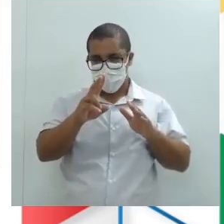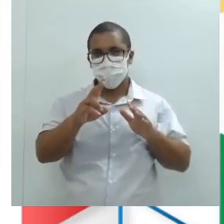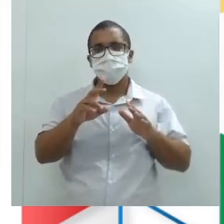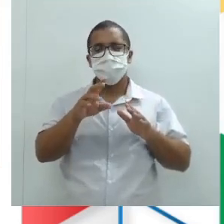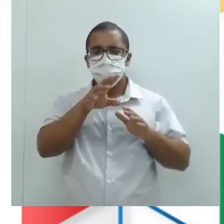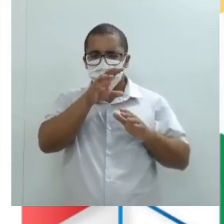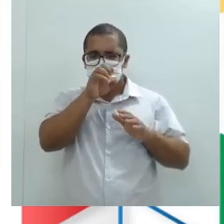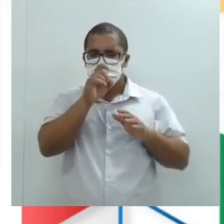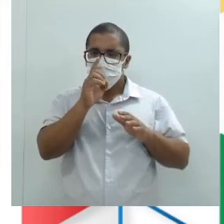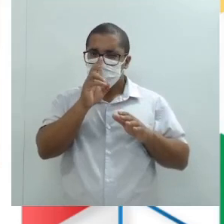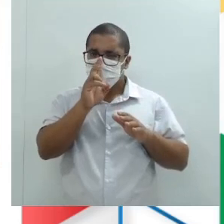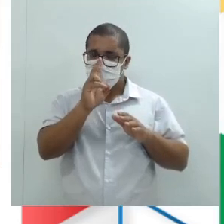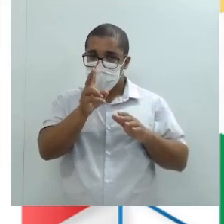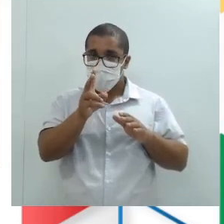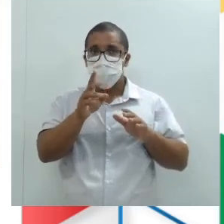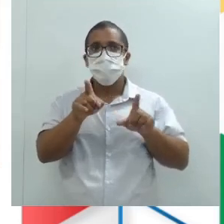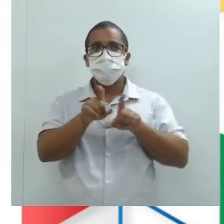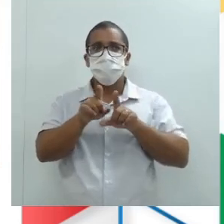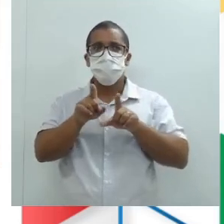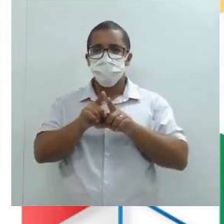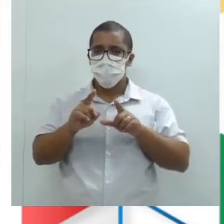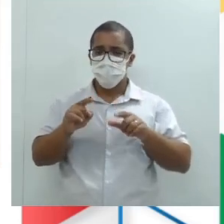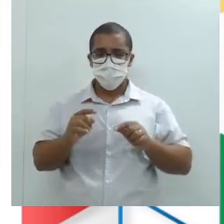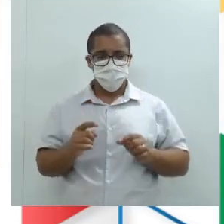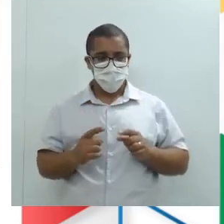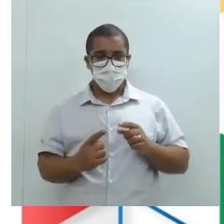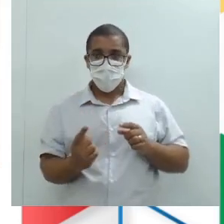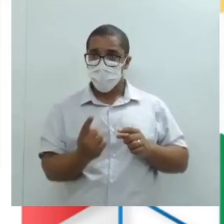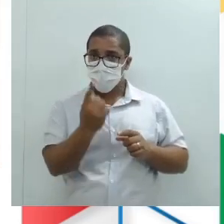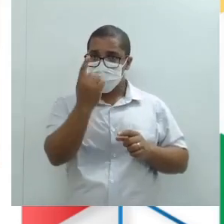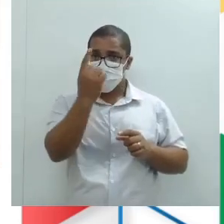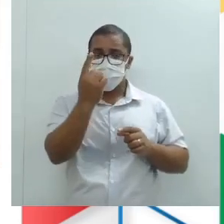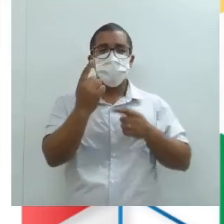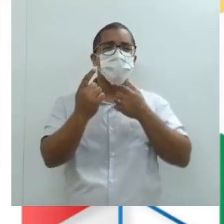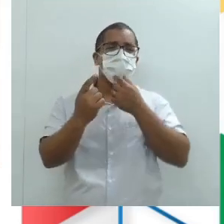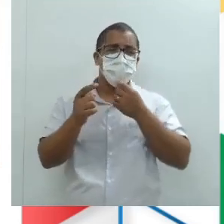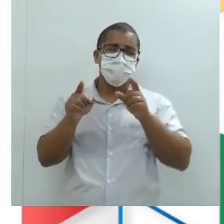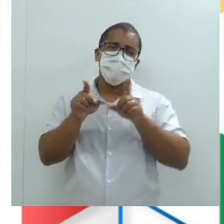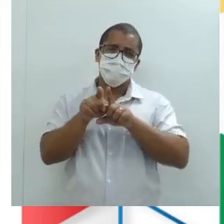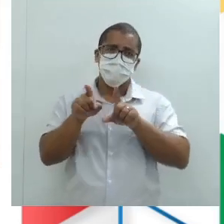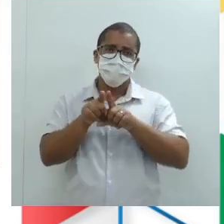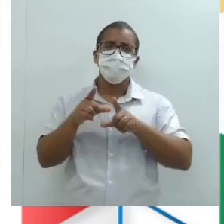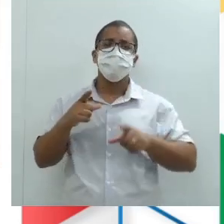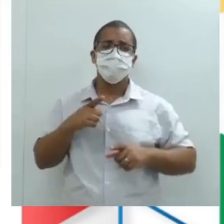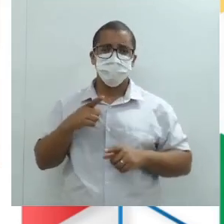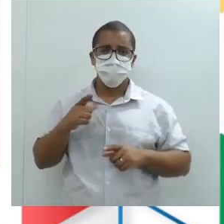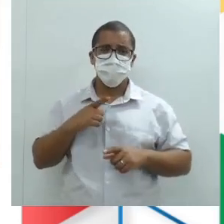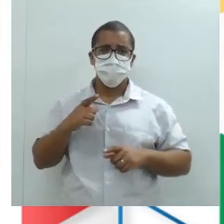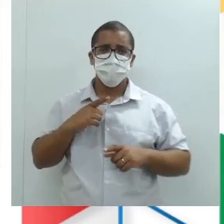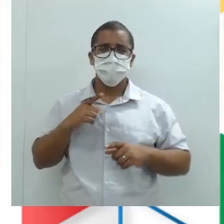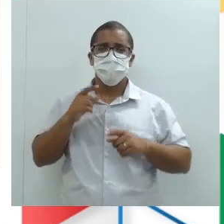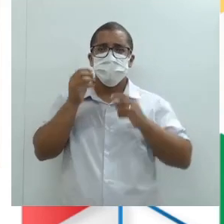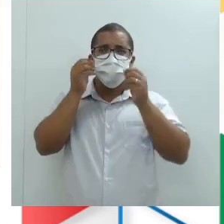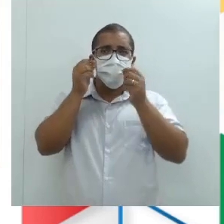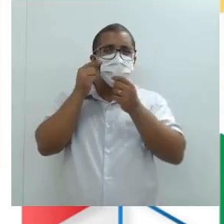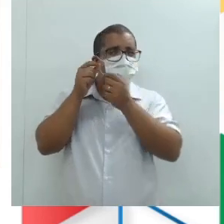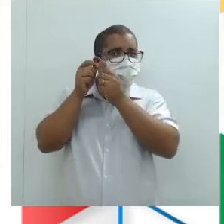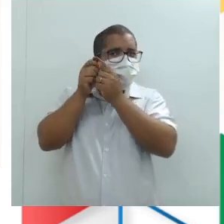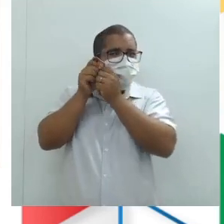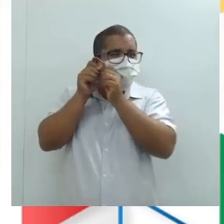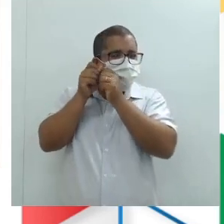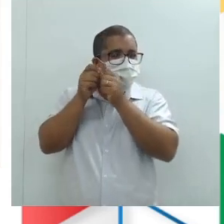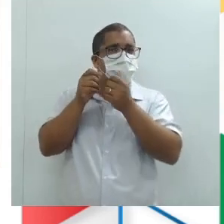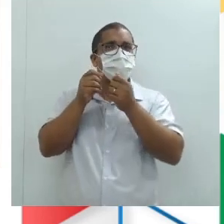um corpo inteiro, tem um estirão de altura. No homem tem ali aparecimento de espinhas, pelos